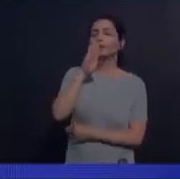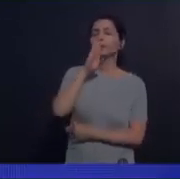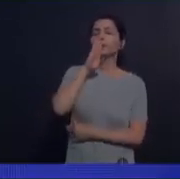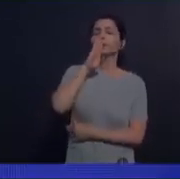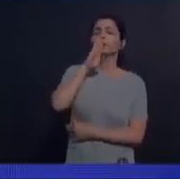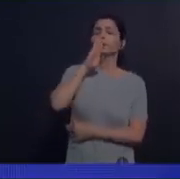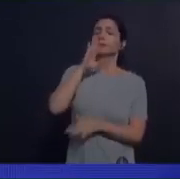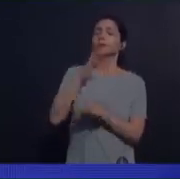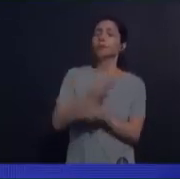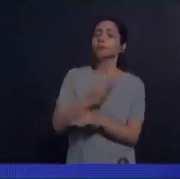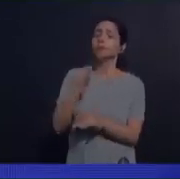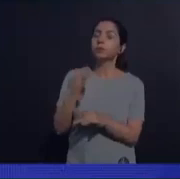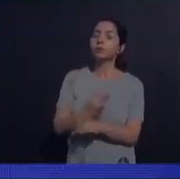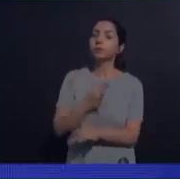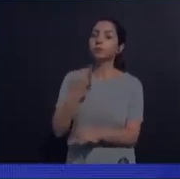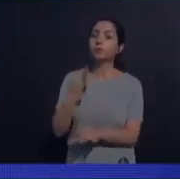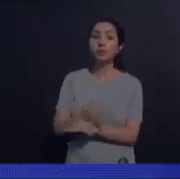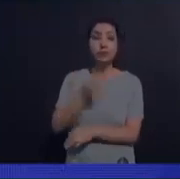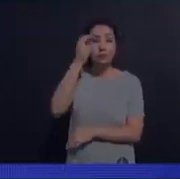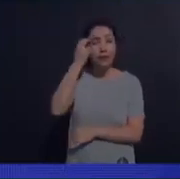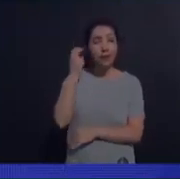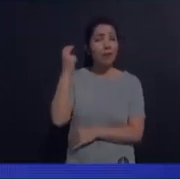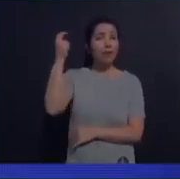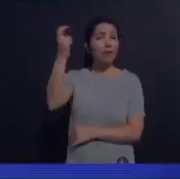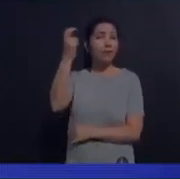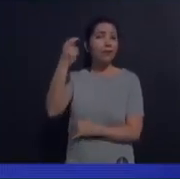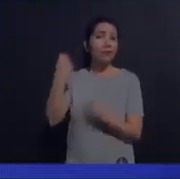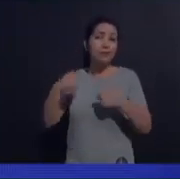gente se cala diante de um momento desses.